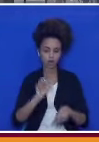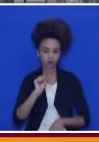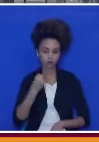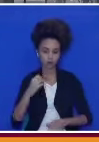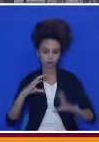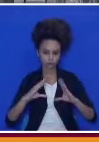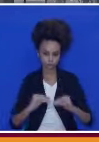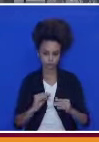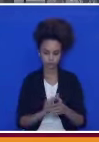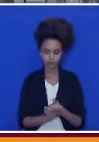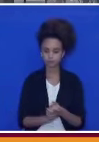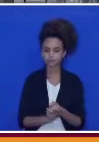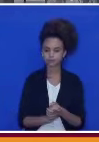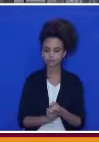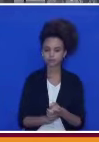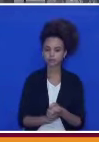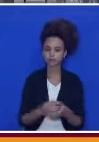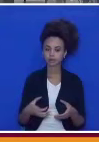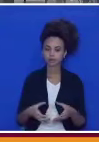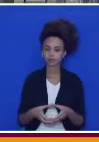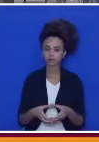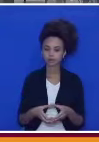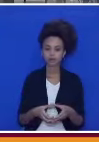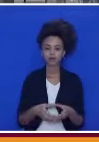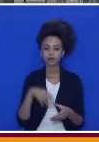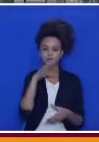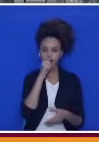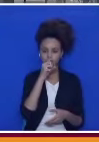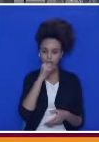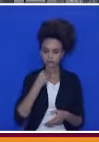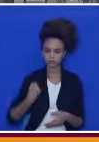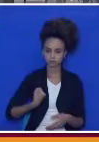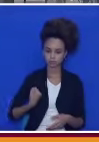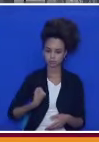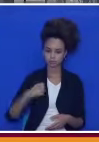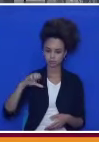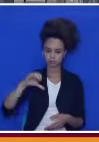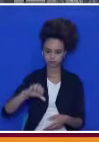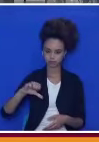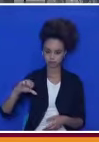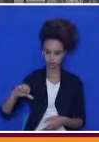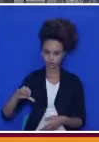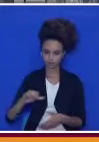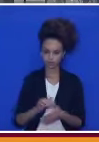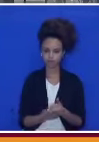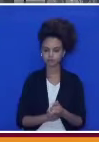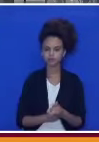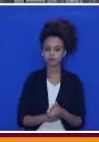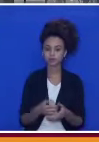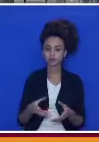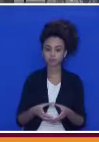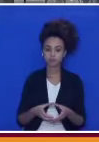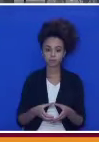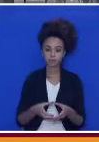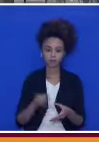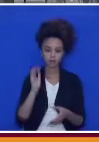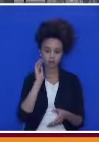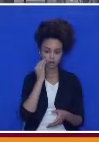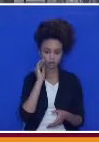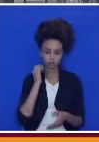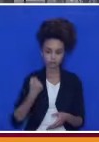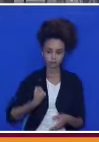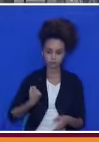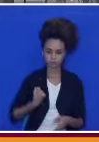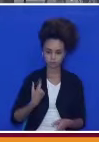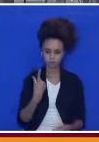número 99. Laranja, 99. O globo segue girando, você chamando, a sorte chegando. Bola rosa,